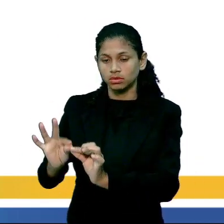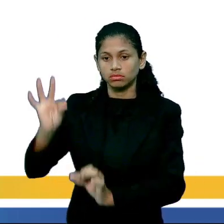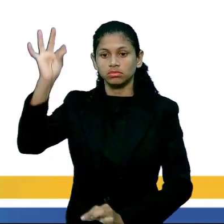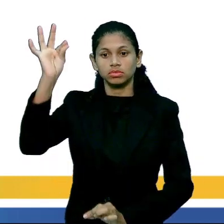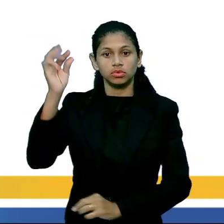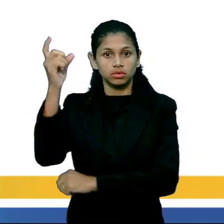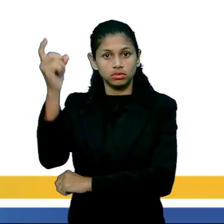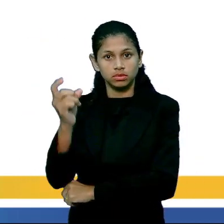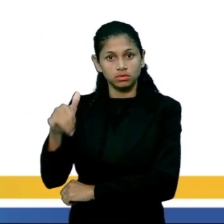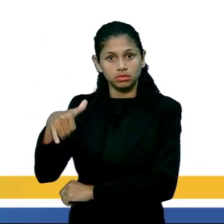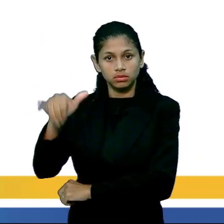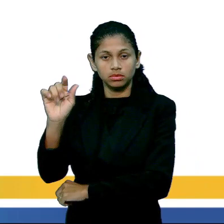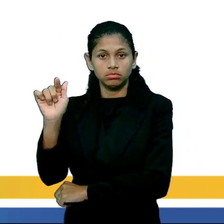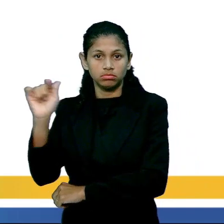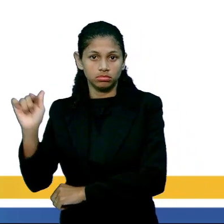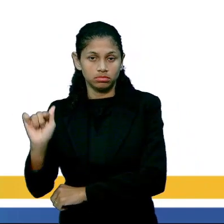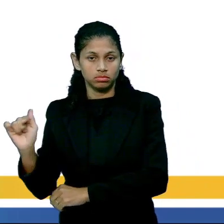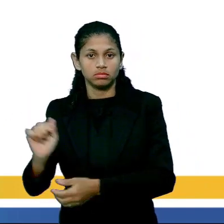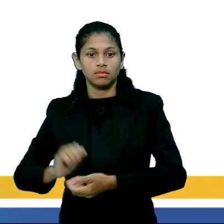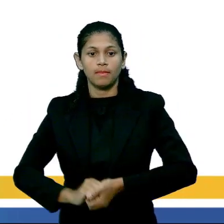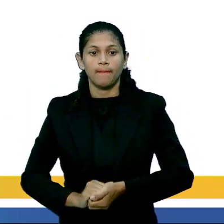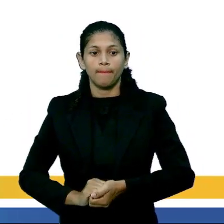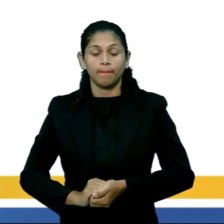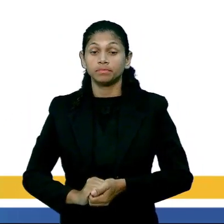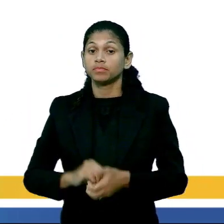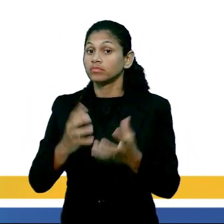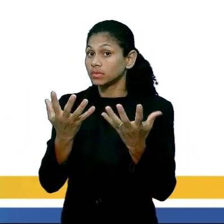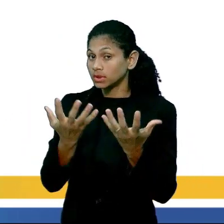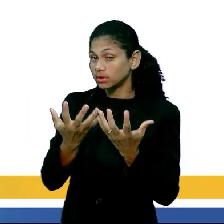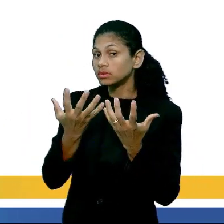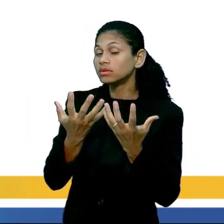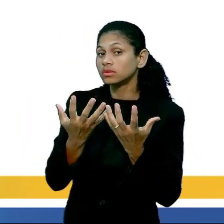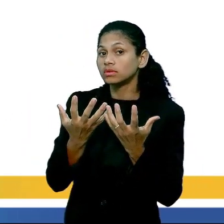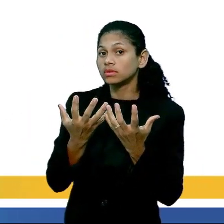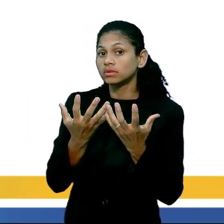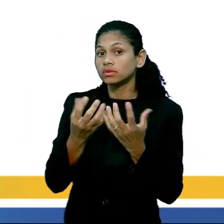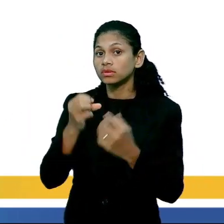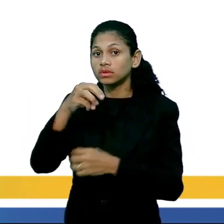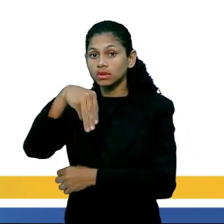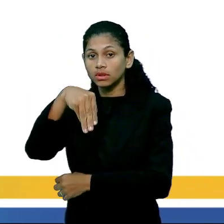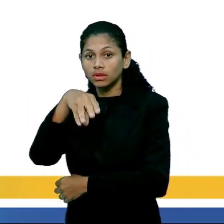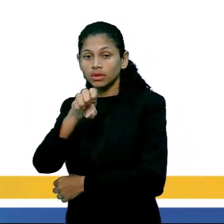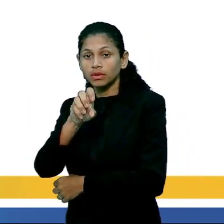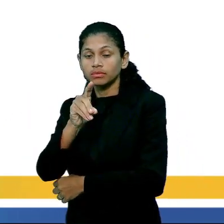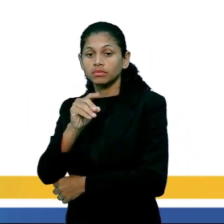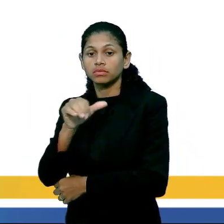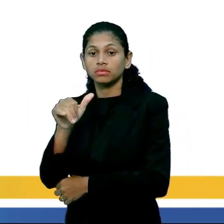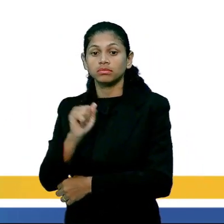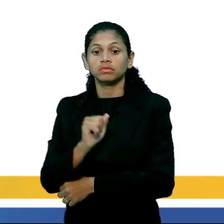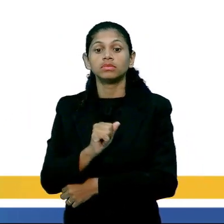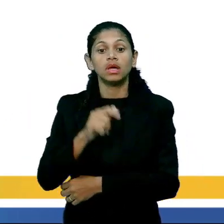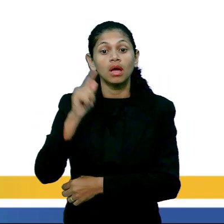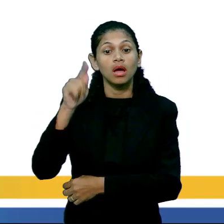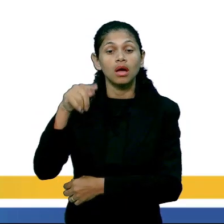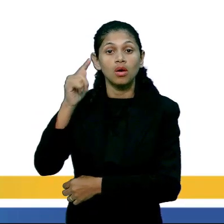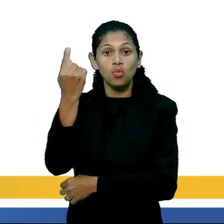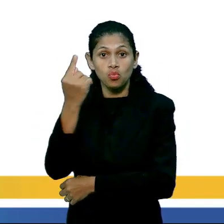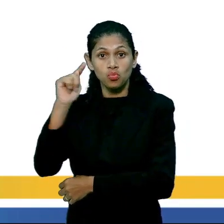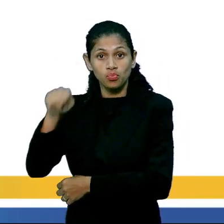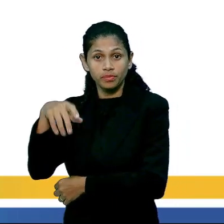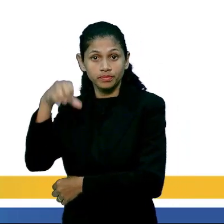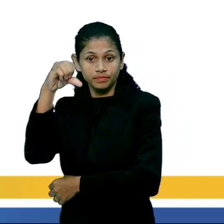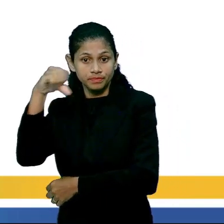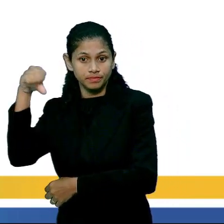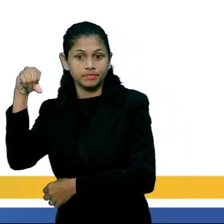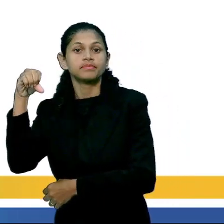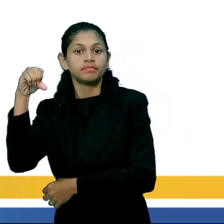e z e queremos que a média de altura seja 1,99